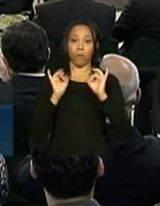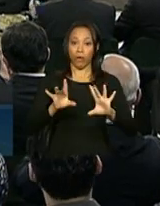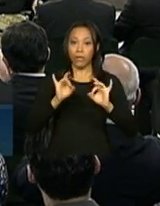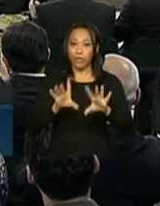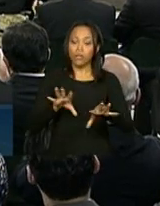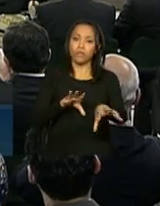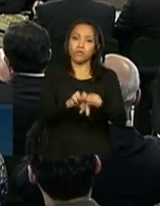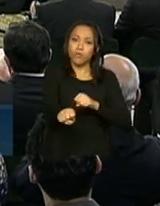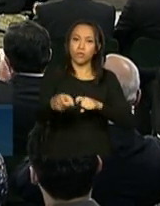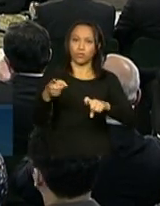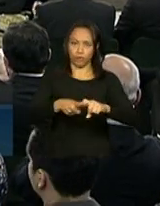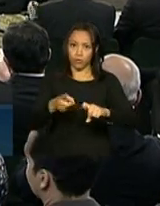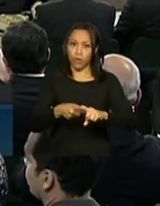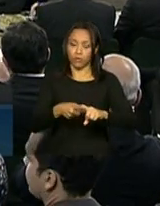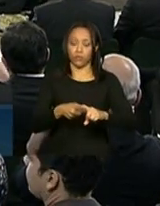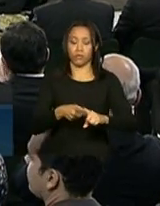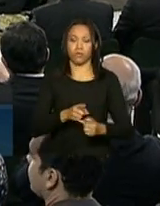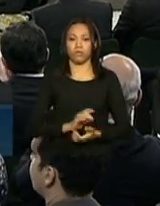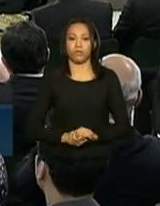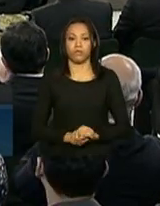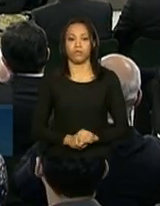médicos.